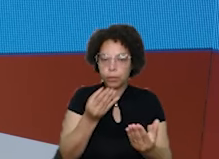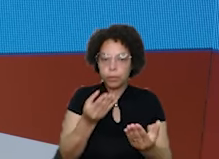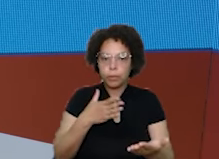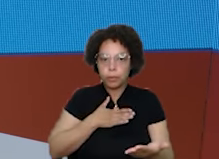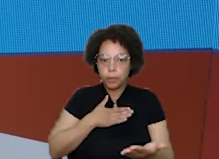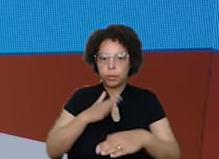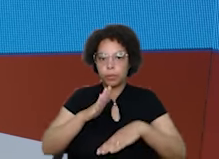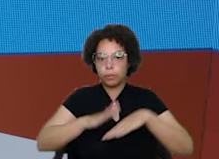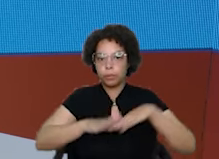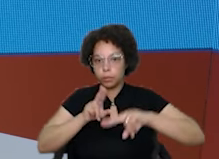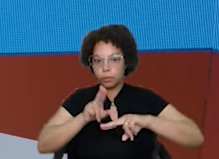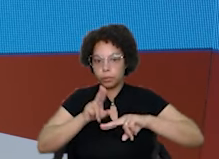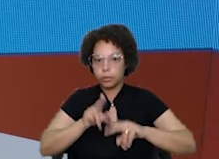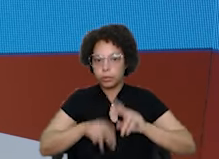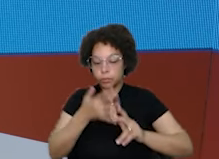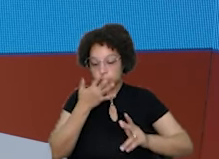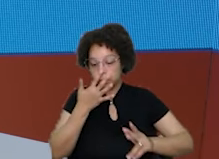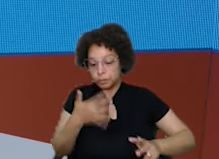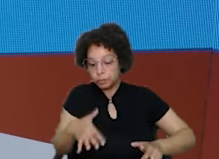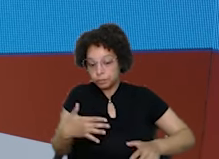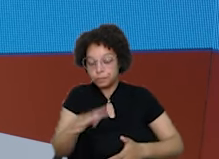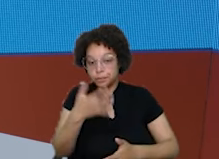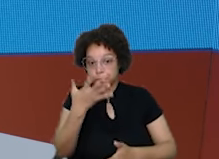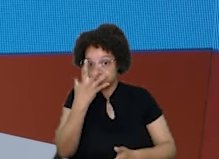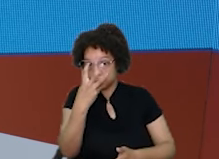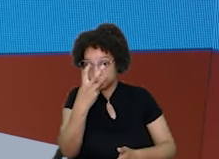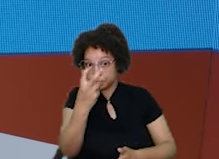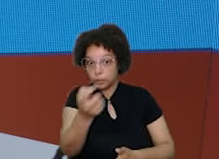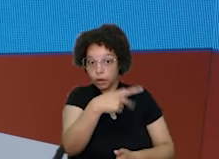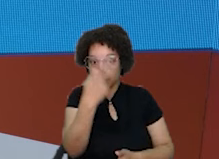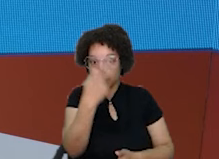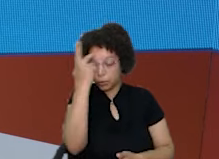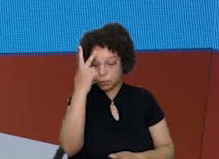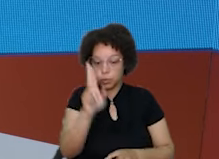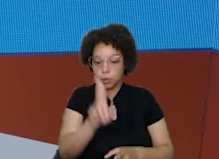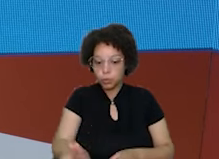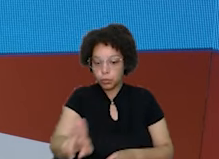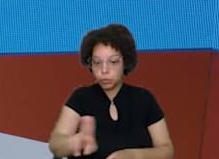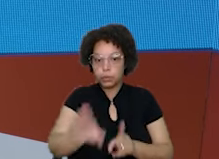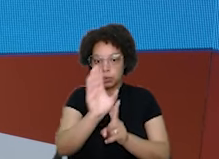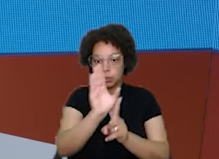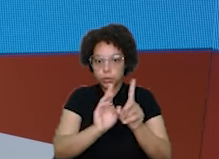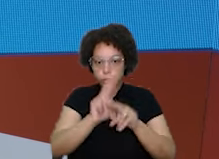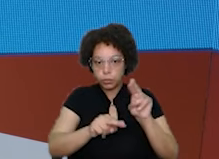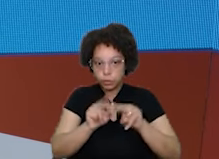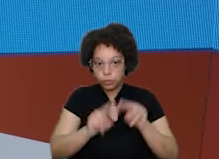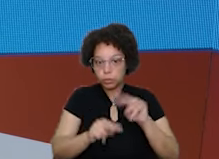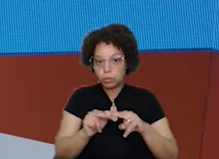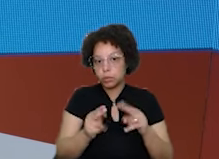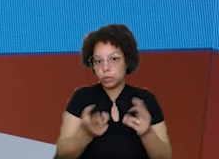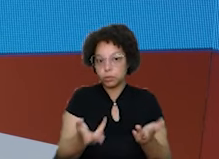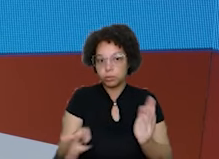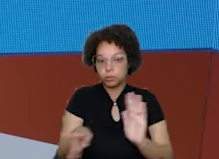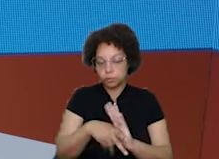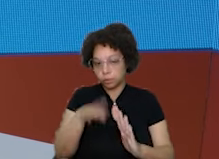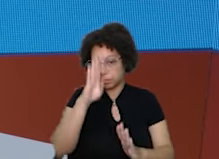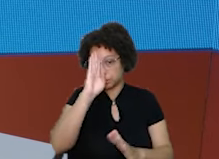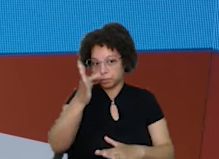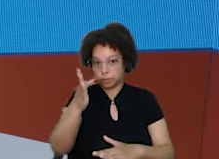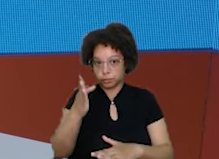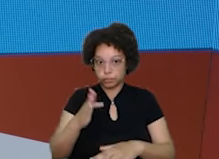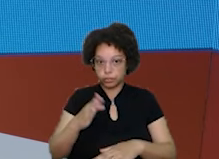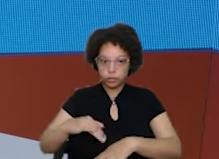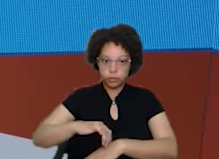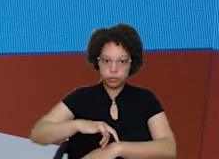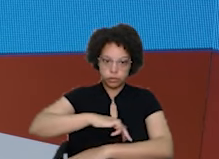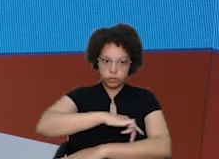né inspira esse cliente a como usar esse produto talvez terha diversidade né trouxe Pro universo da moda porque a é um universo